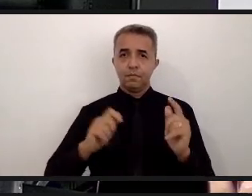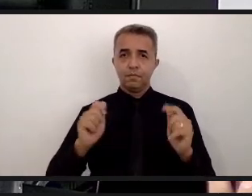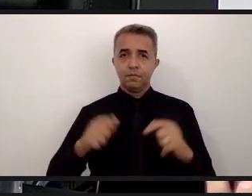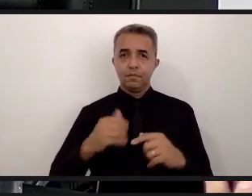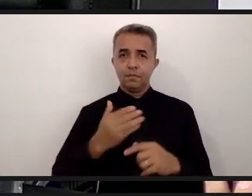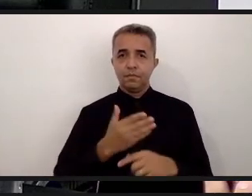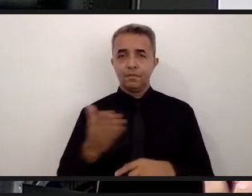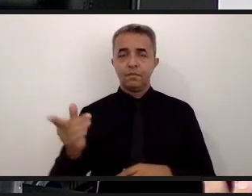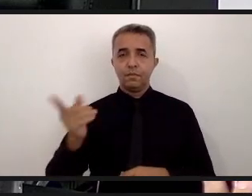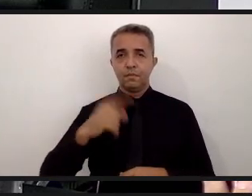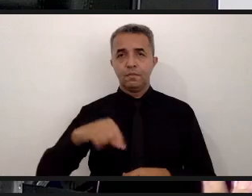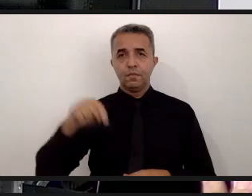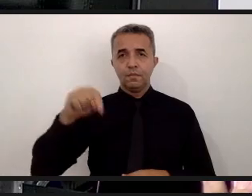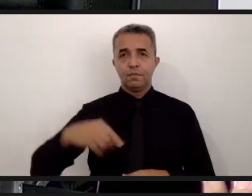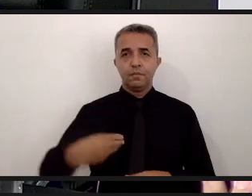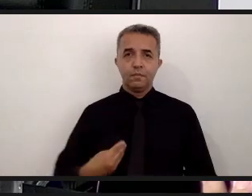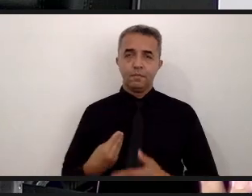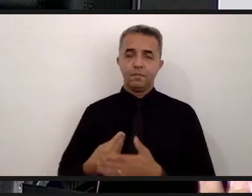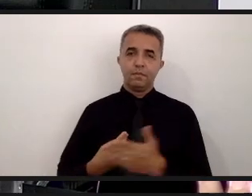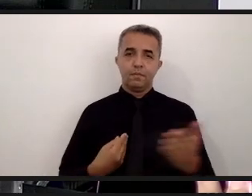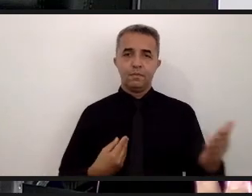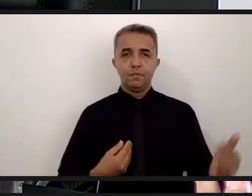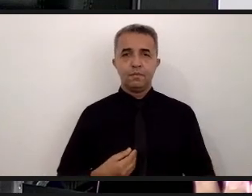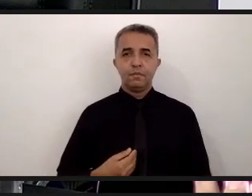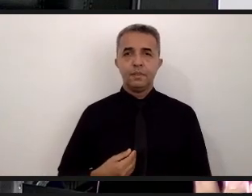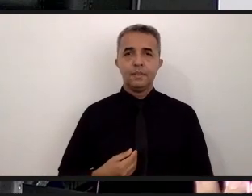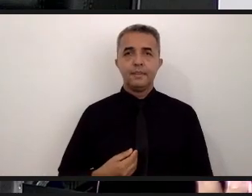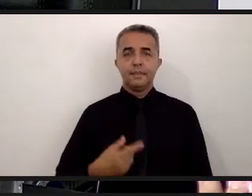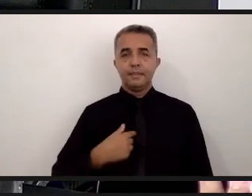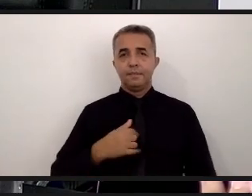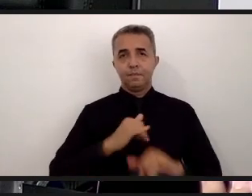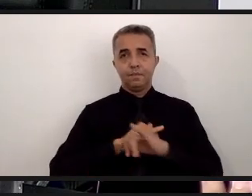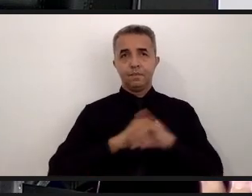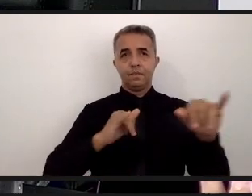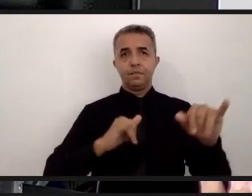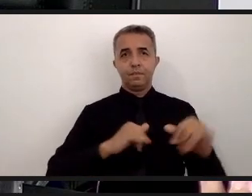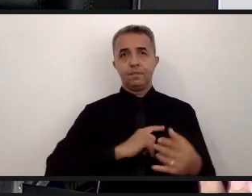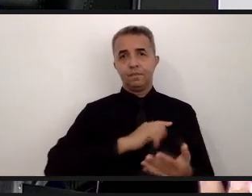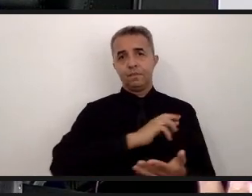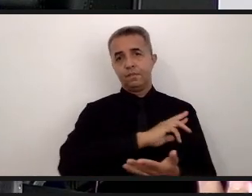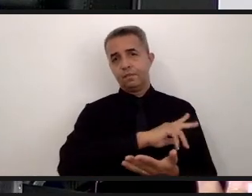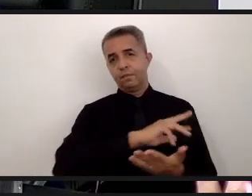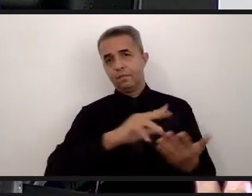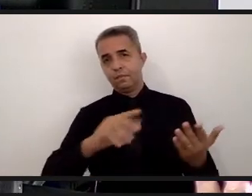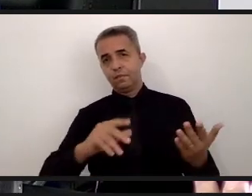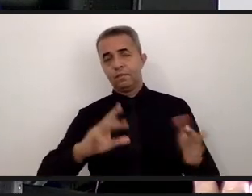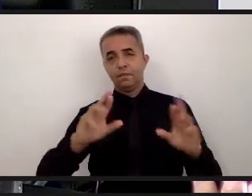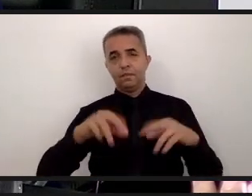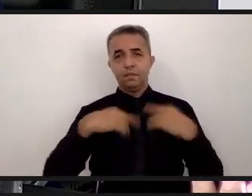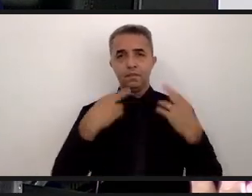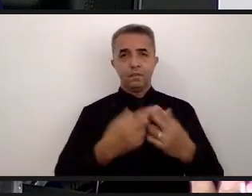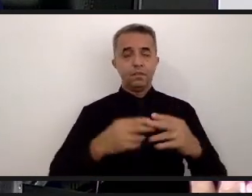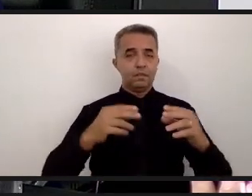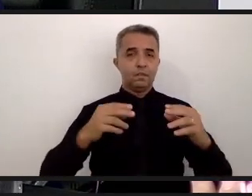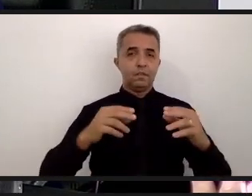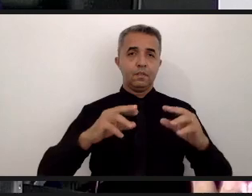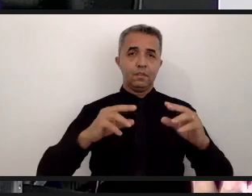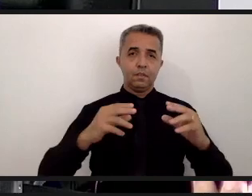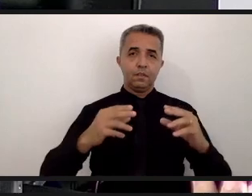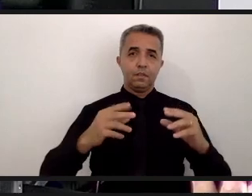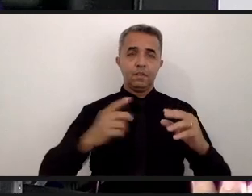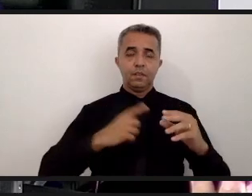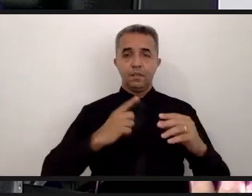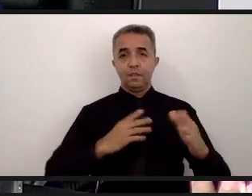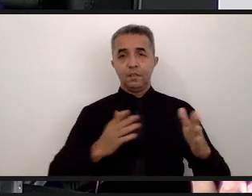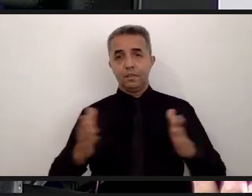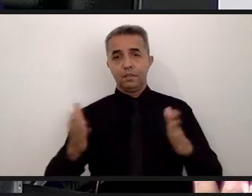pudéssemos estar. Mas eu falo que em muitas sessões, e sessões às vezes tumultuadas, cheias, sessões de cassações, como